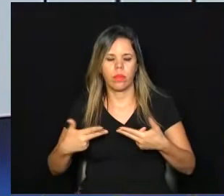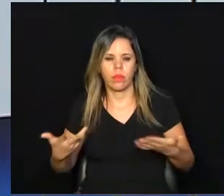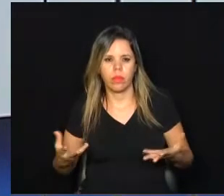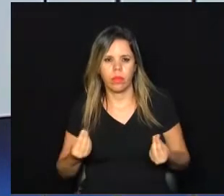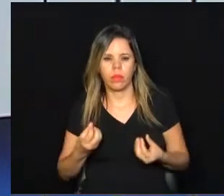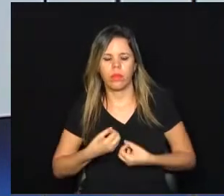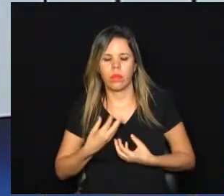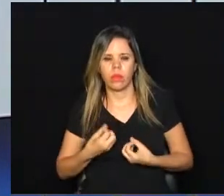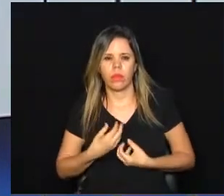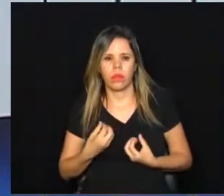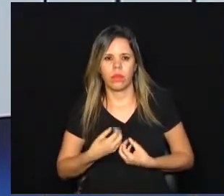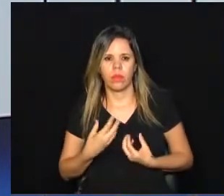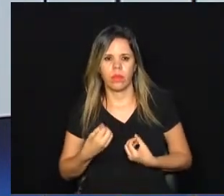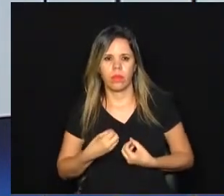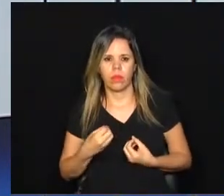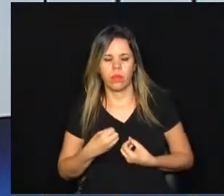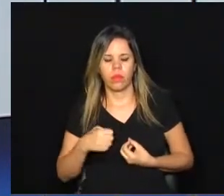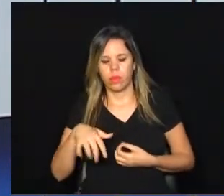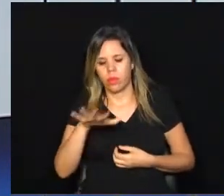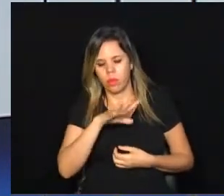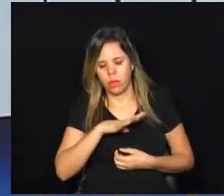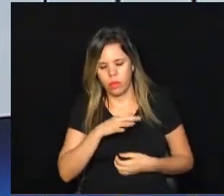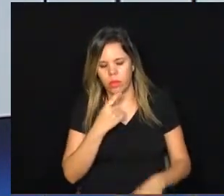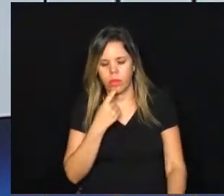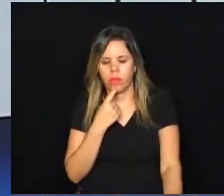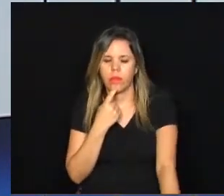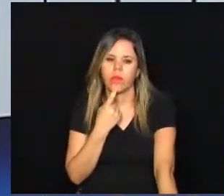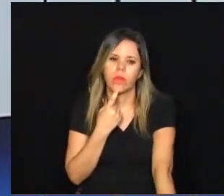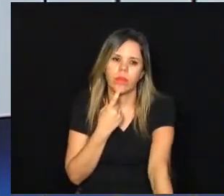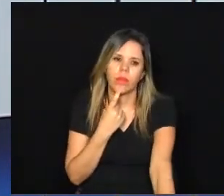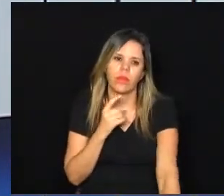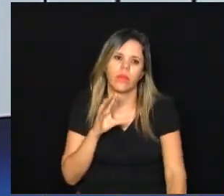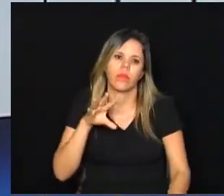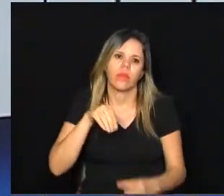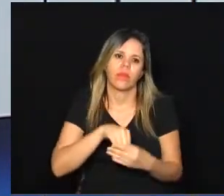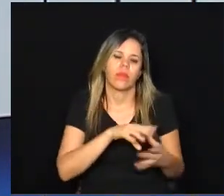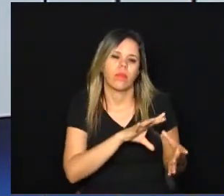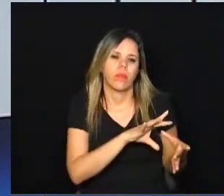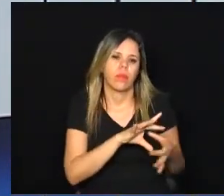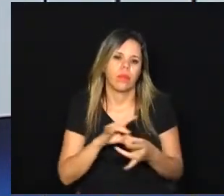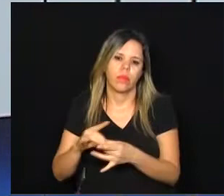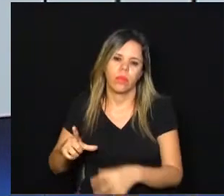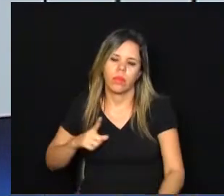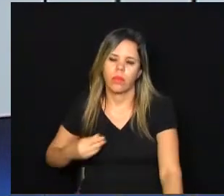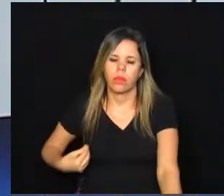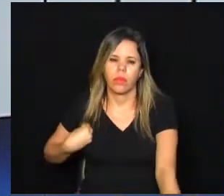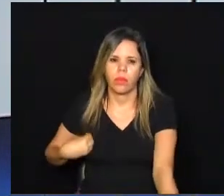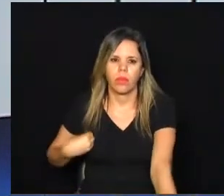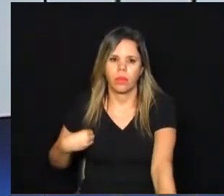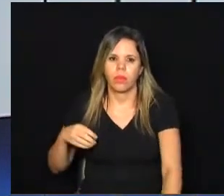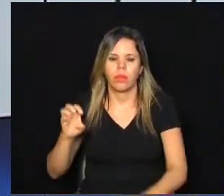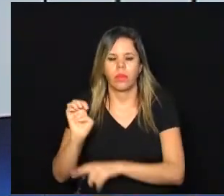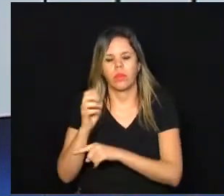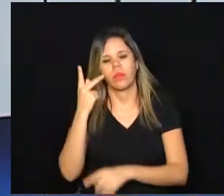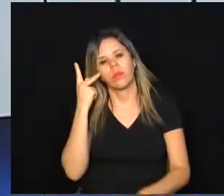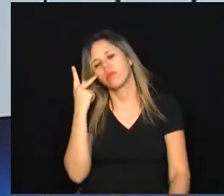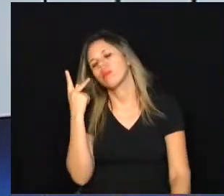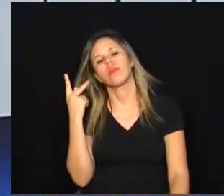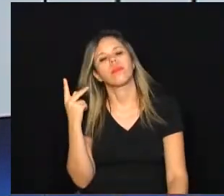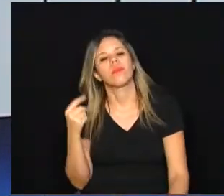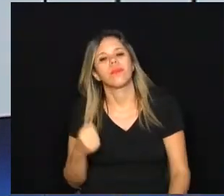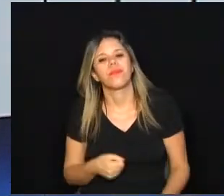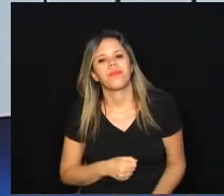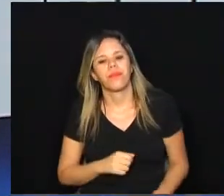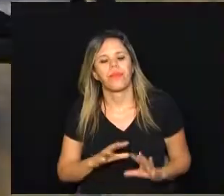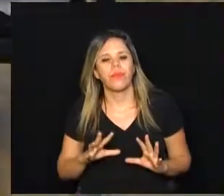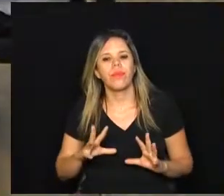muitas informações, o panorama da cidade de Campinas dentro deste contexto que nós temos no estado de São Paulo, mas também em